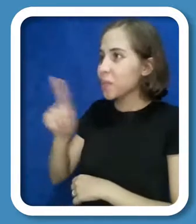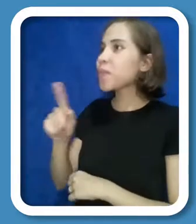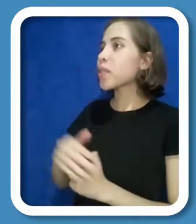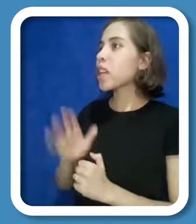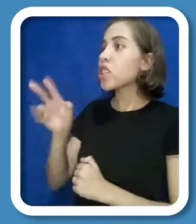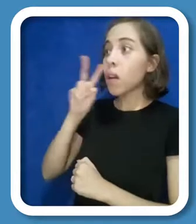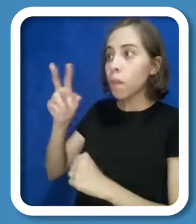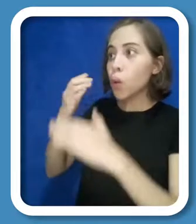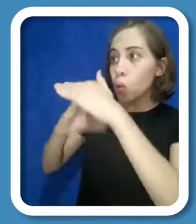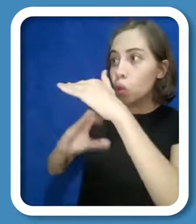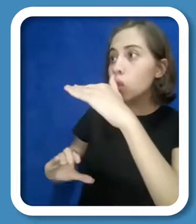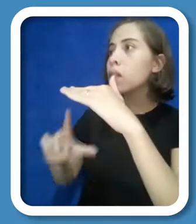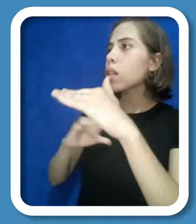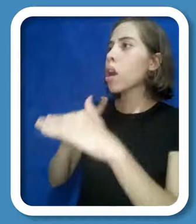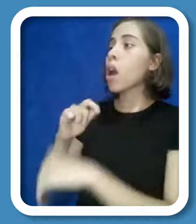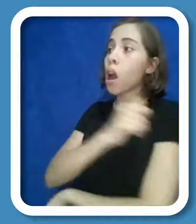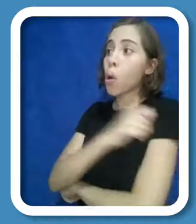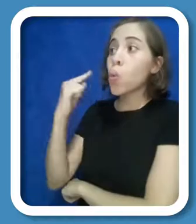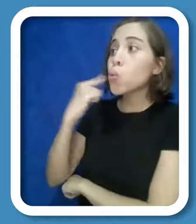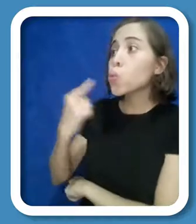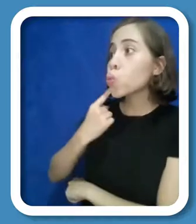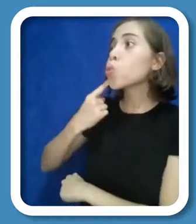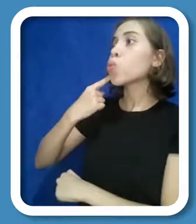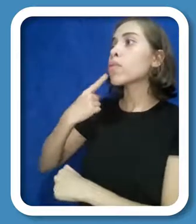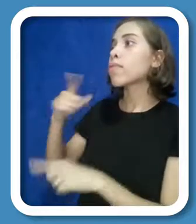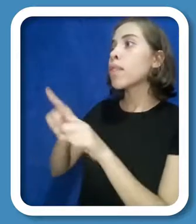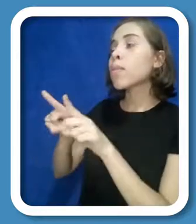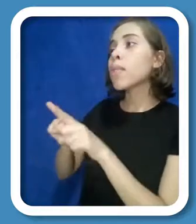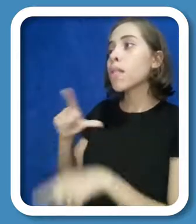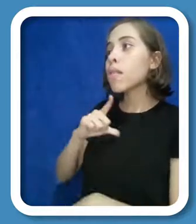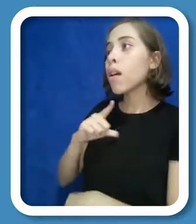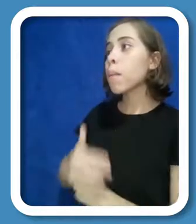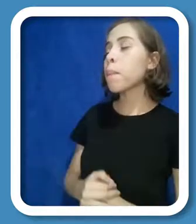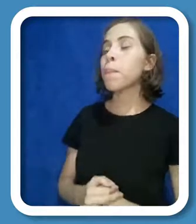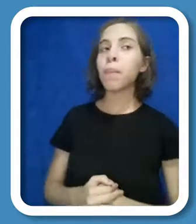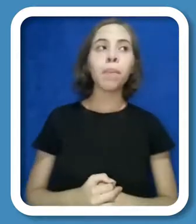Você já olhou o chat? Tem um aluno surdo na sala também.